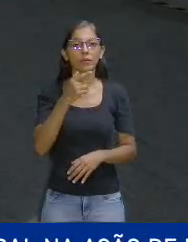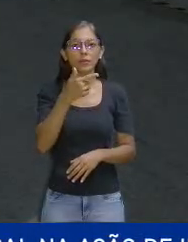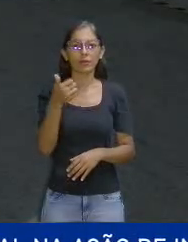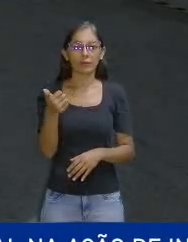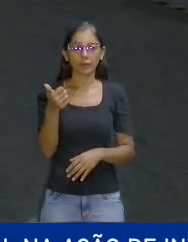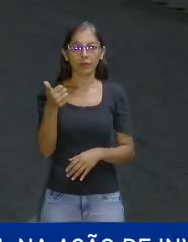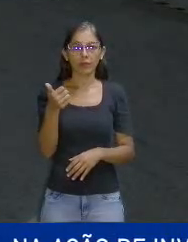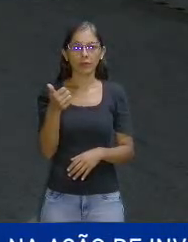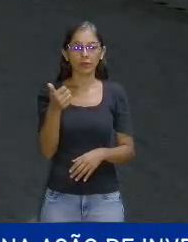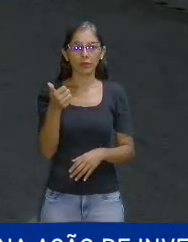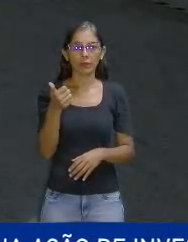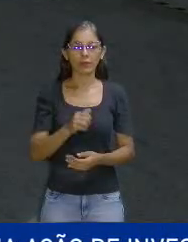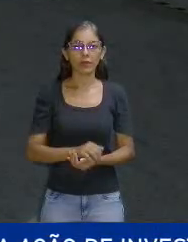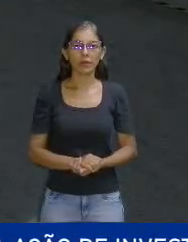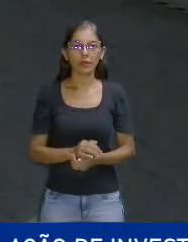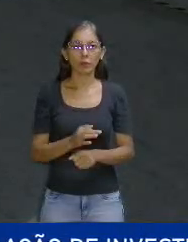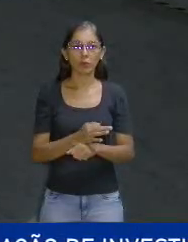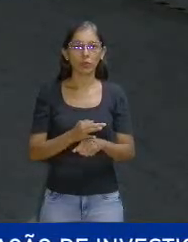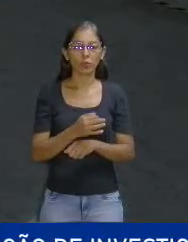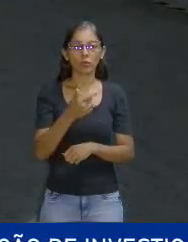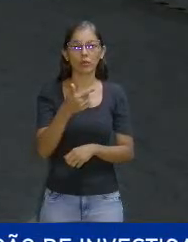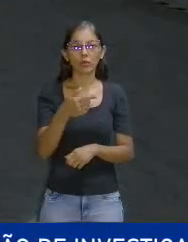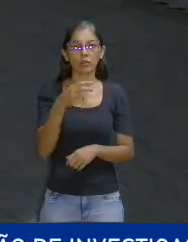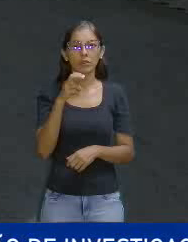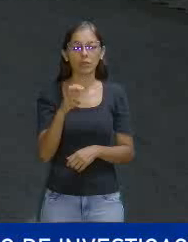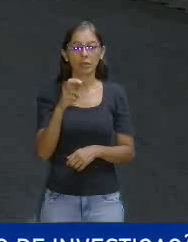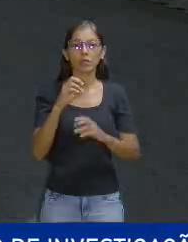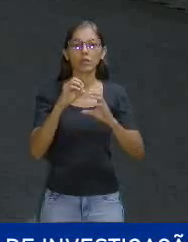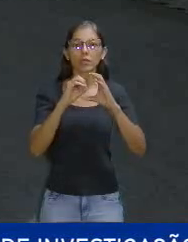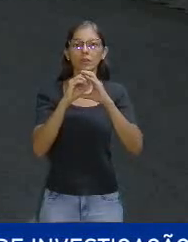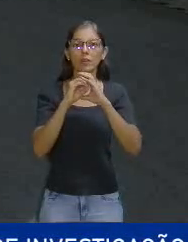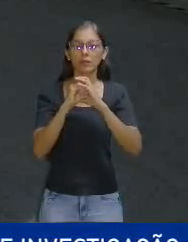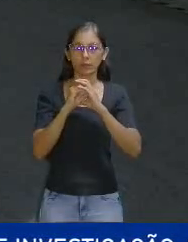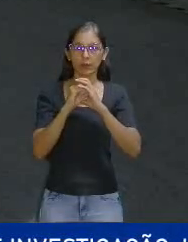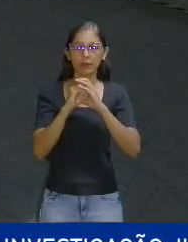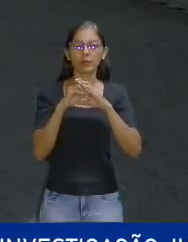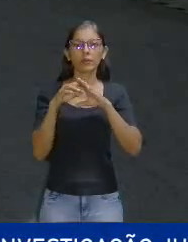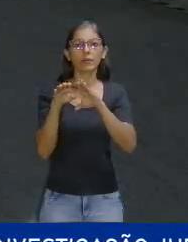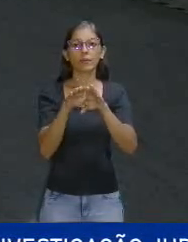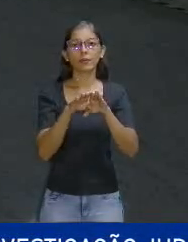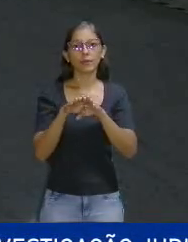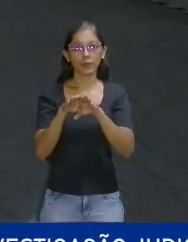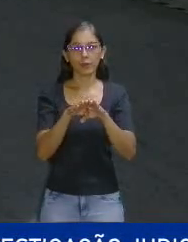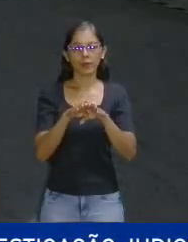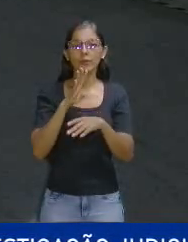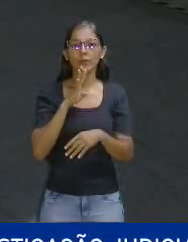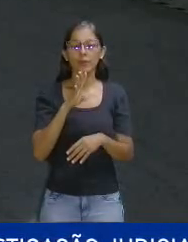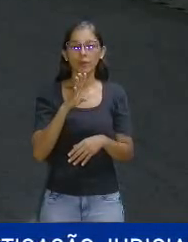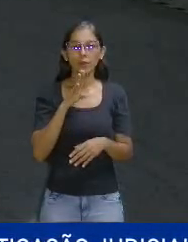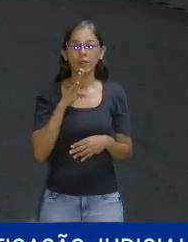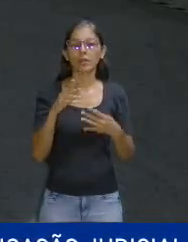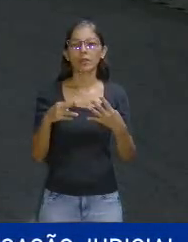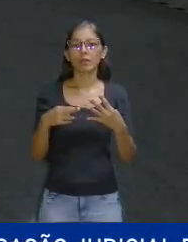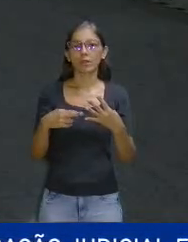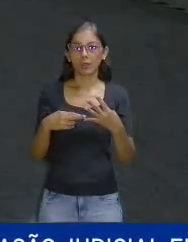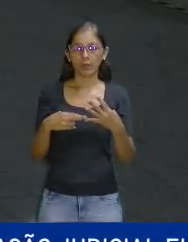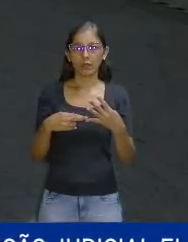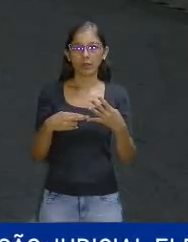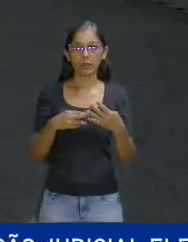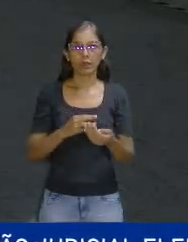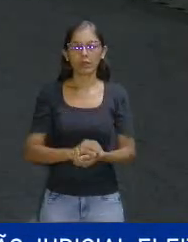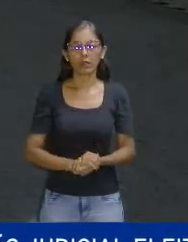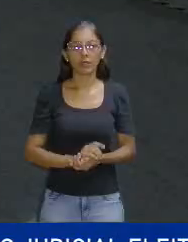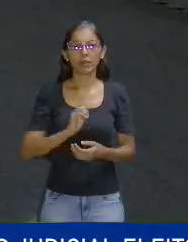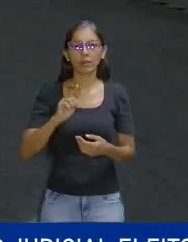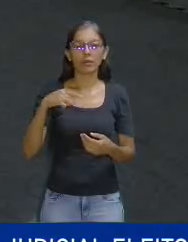julho de Imagem ampla do 2025. plenário que a O palavra Tribunal secretária Regional da Eleitoral do sessão, Lene Amapá, Laje. por unanimidade, conheceu do recurso e, em